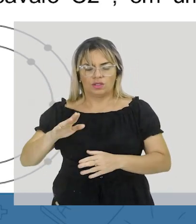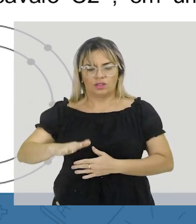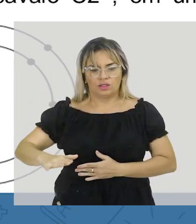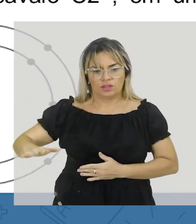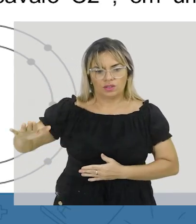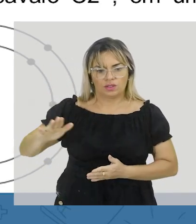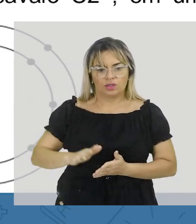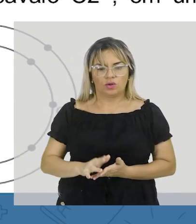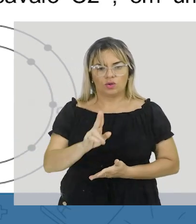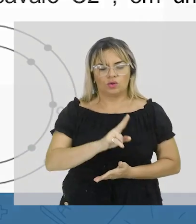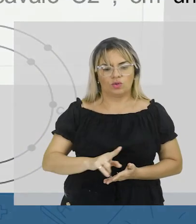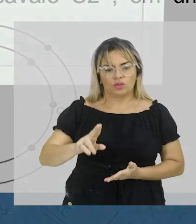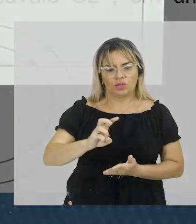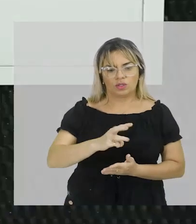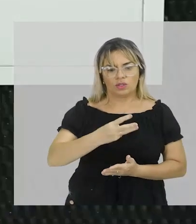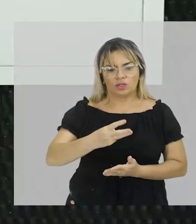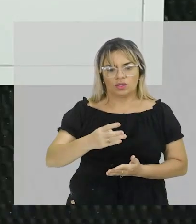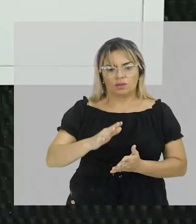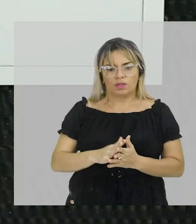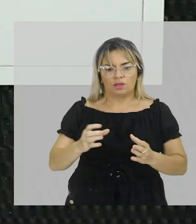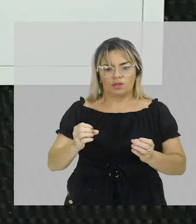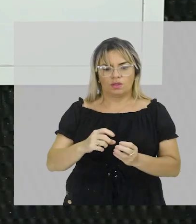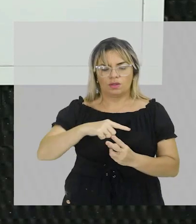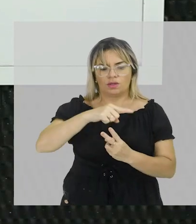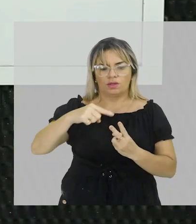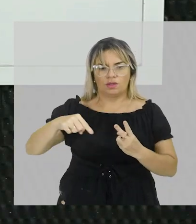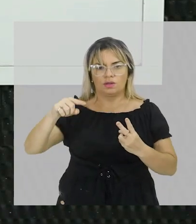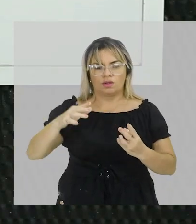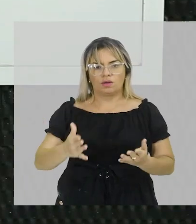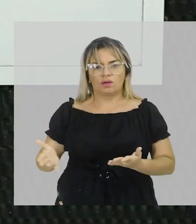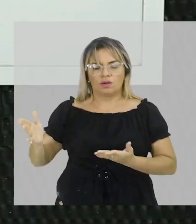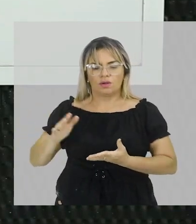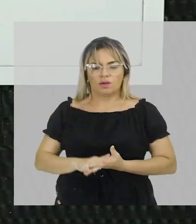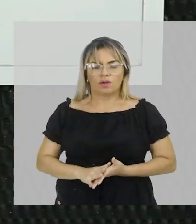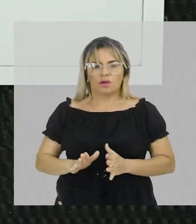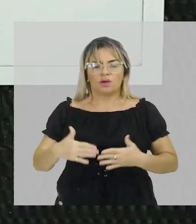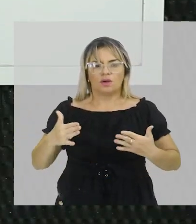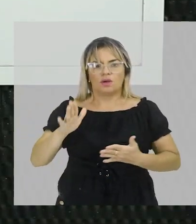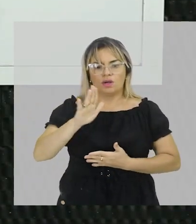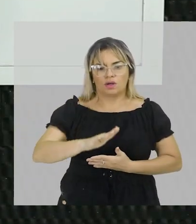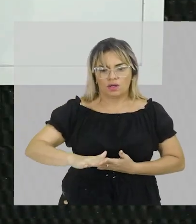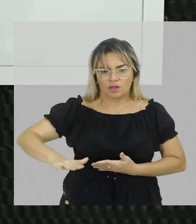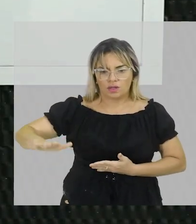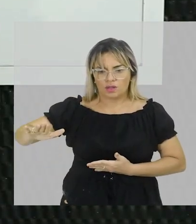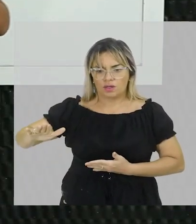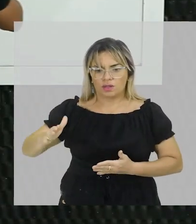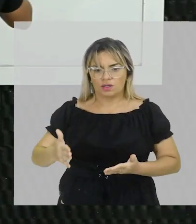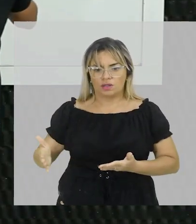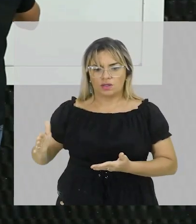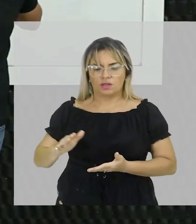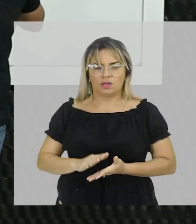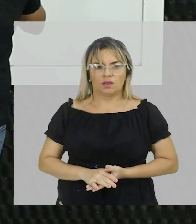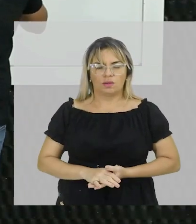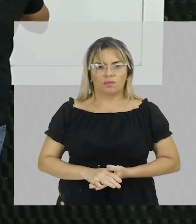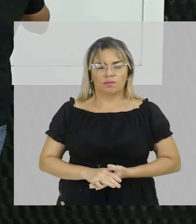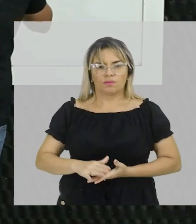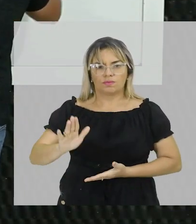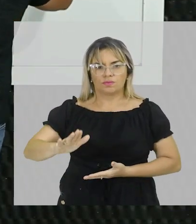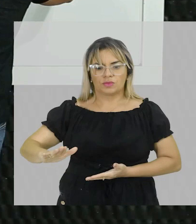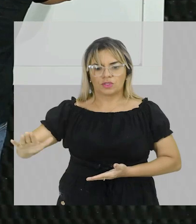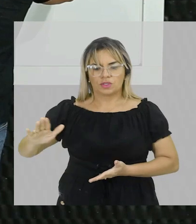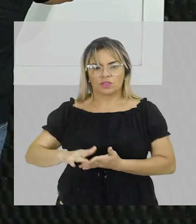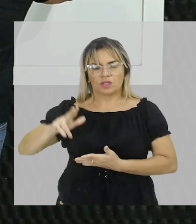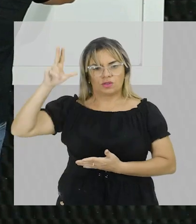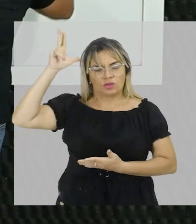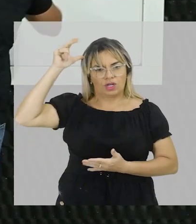vai fazer? Vamos calcular qual é a distância que a criança vai percorrer. A criança C1, a criança que está no C1,